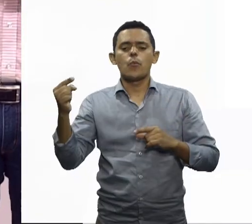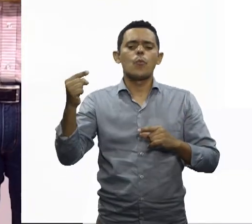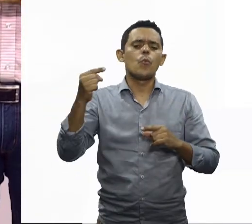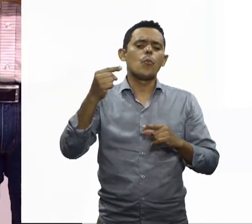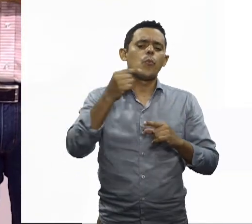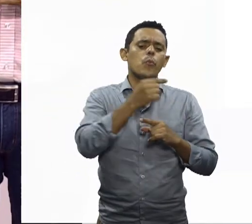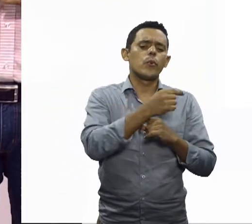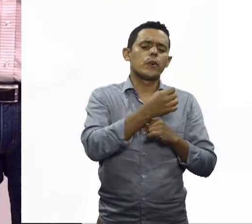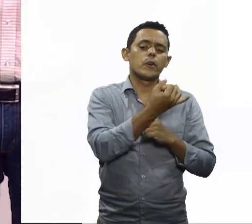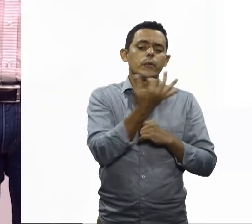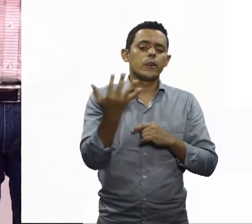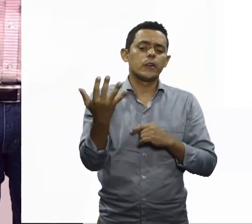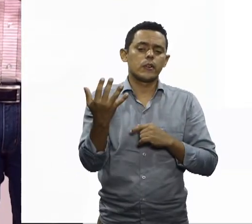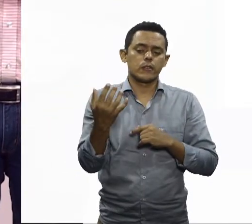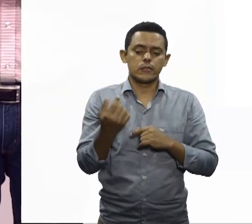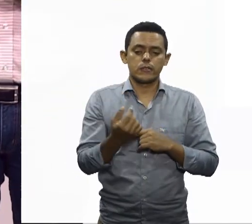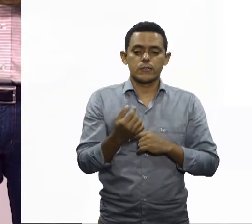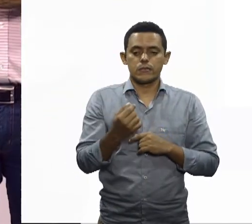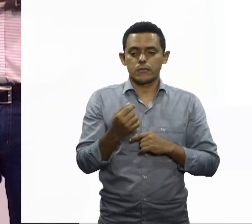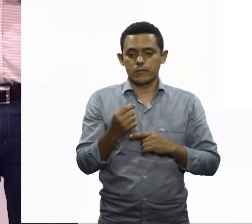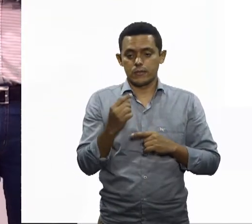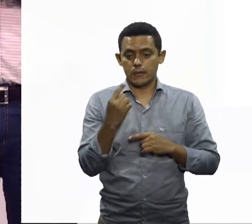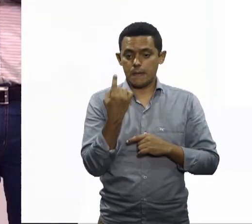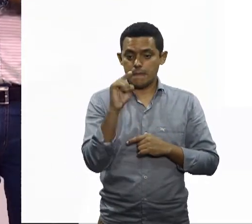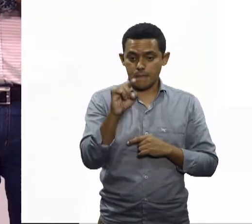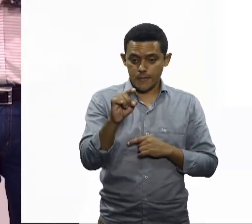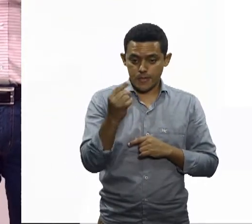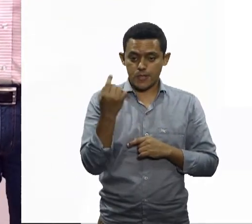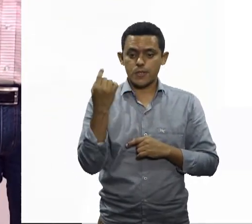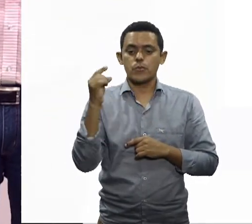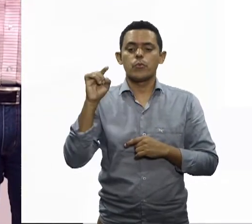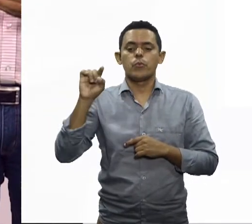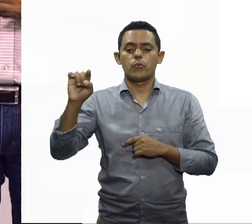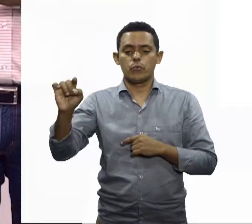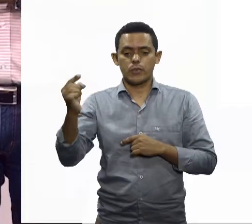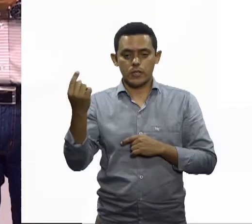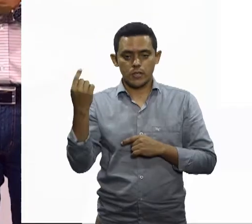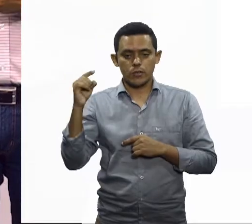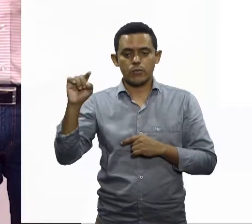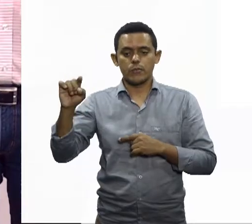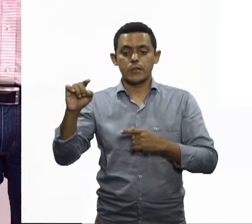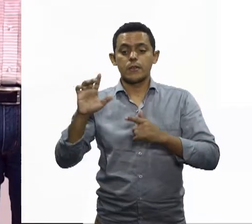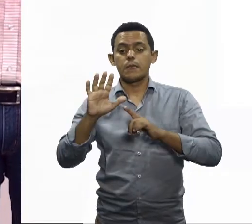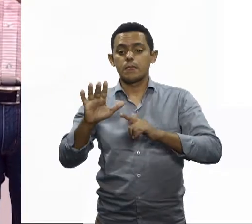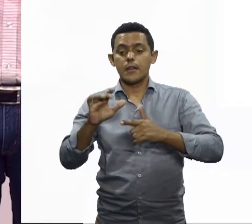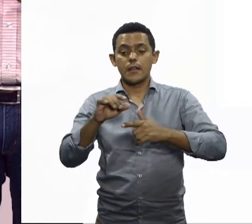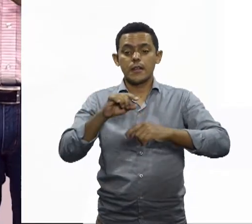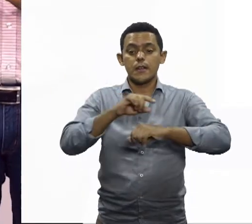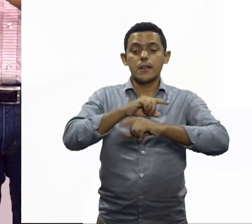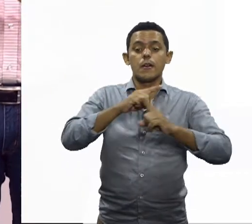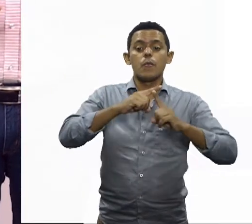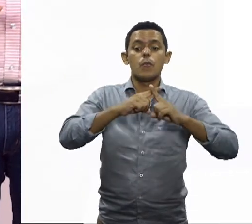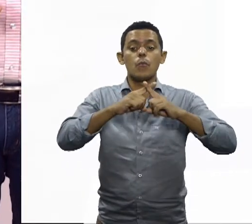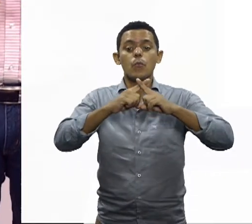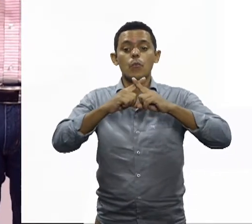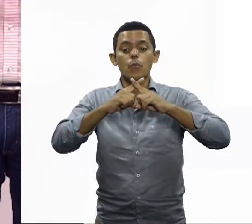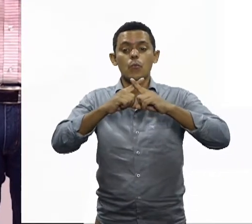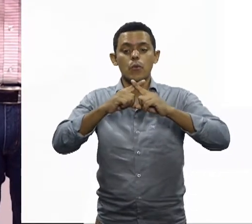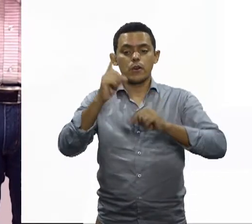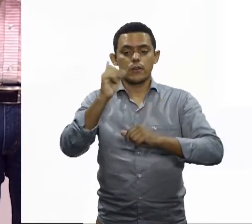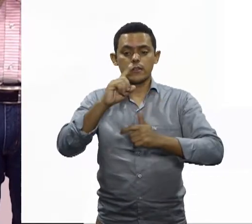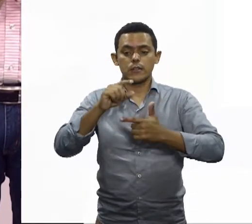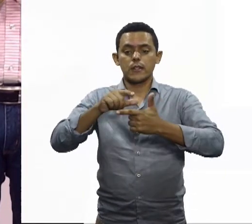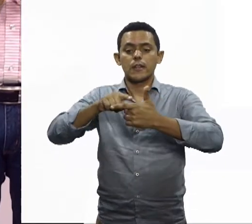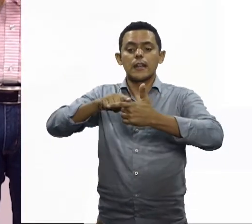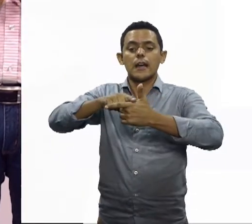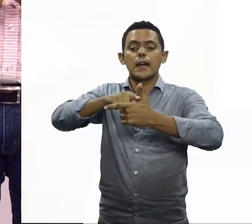foi imediatamente a ela. Então, agora, se eu vier da direita para a esquerda, de uma menor para uma maior, nesse caso, você deve